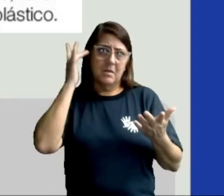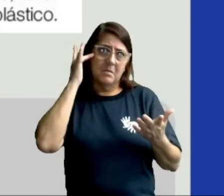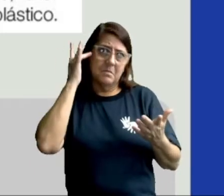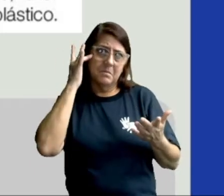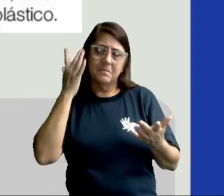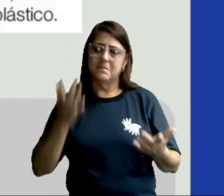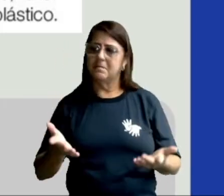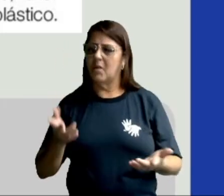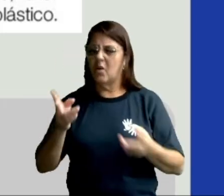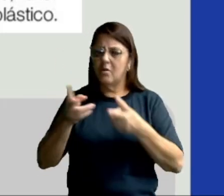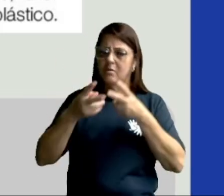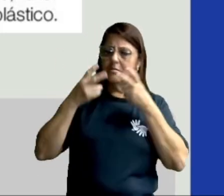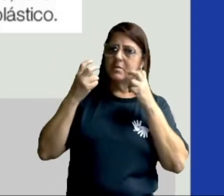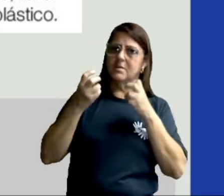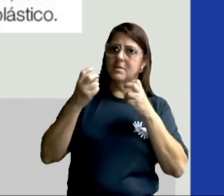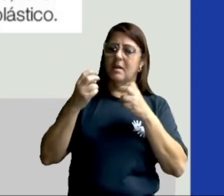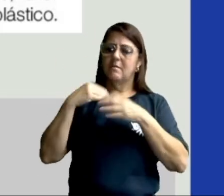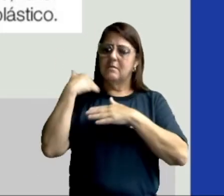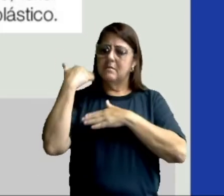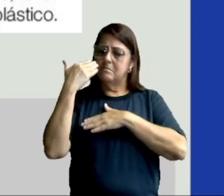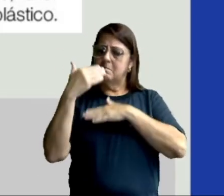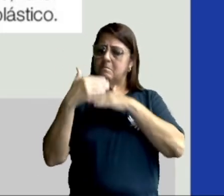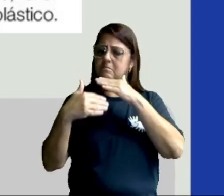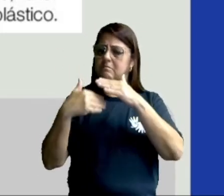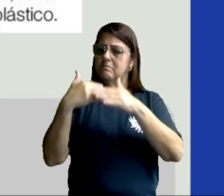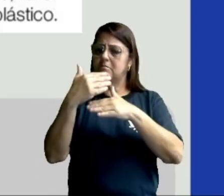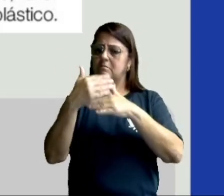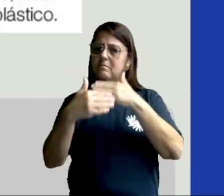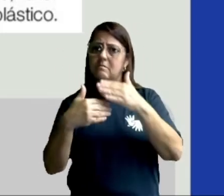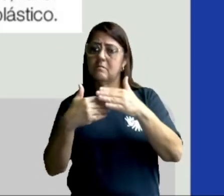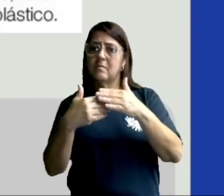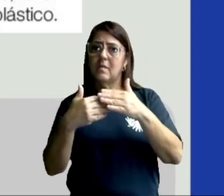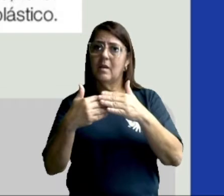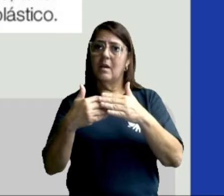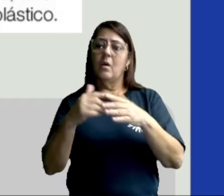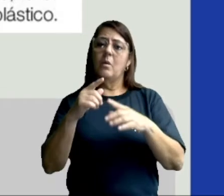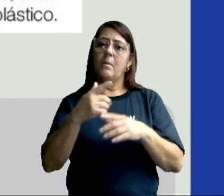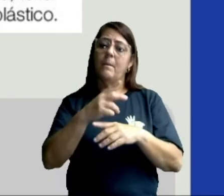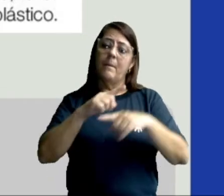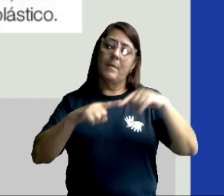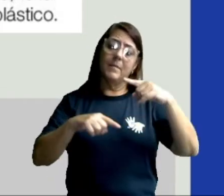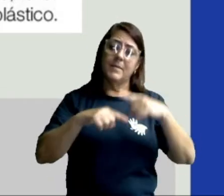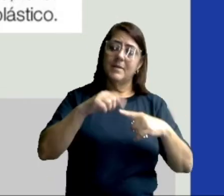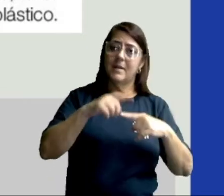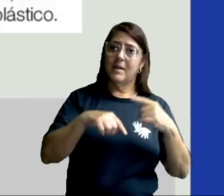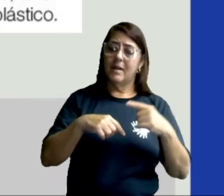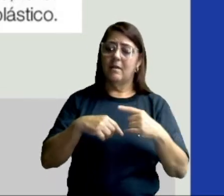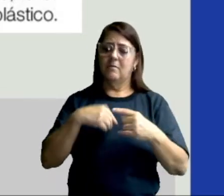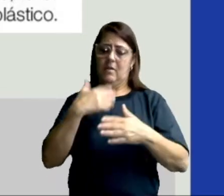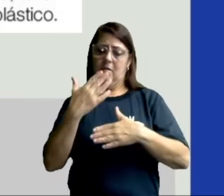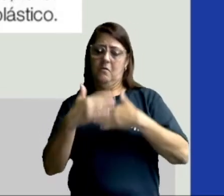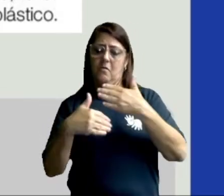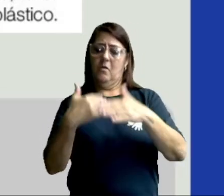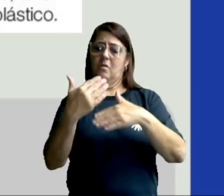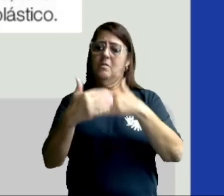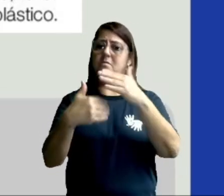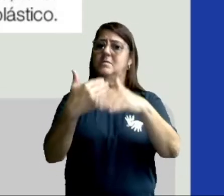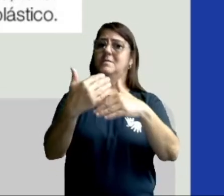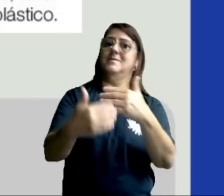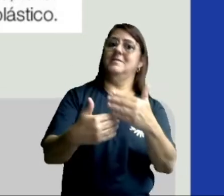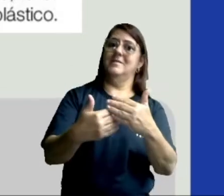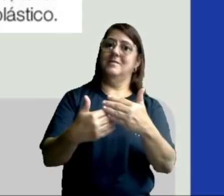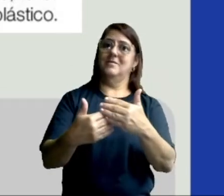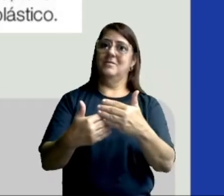observem, né, que dentro desse processo de produção dos materiais, houve um processo de evolução